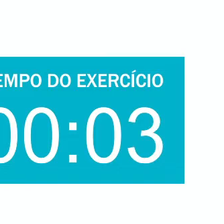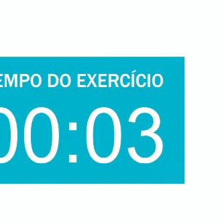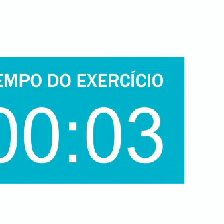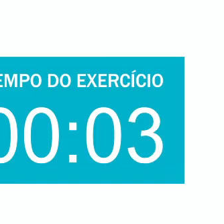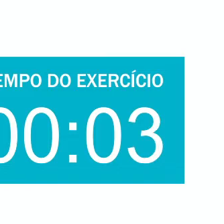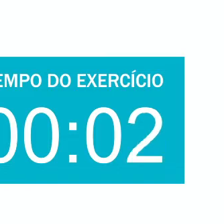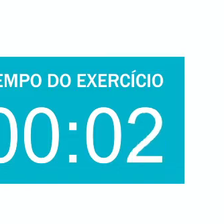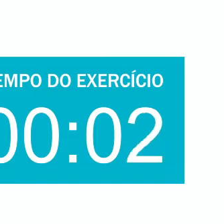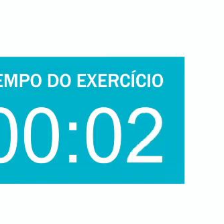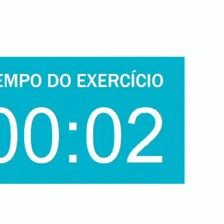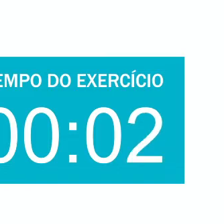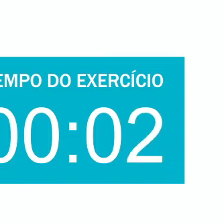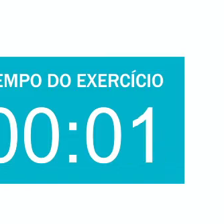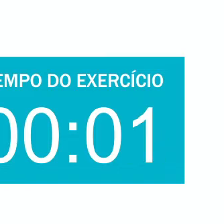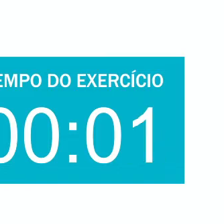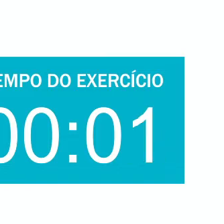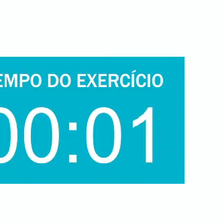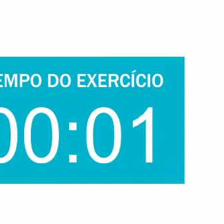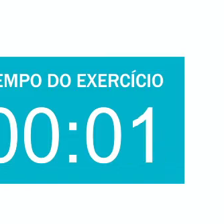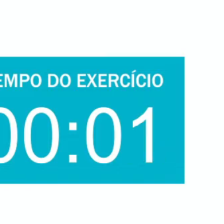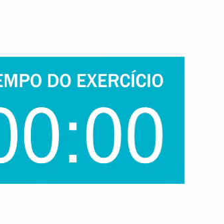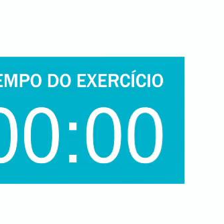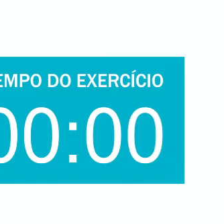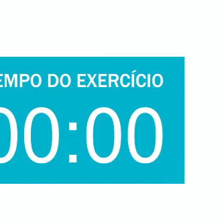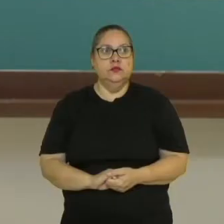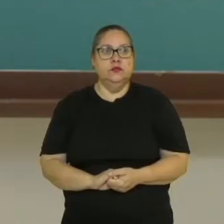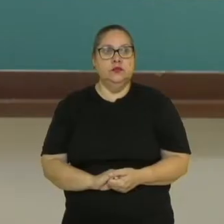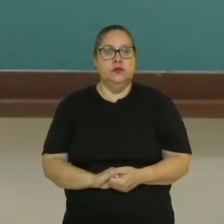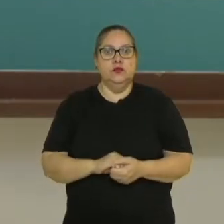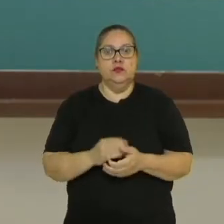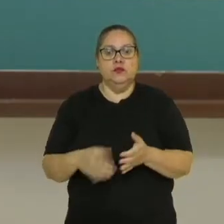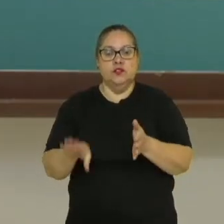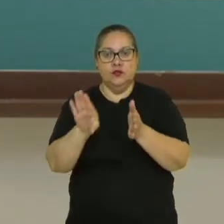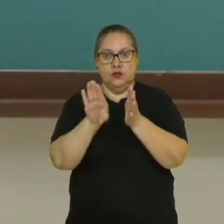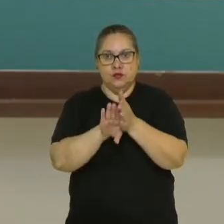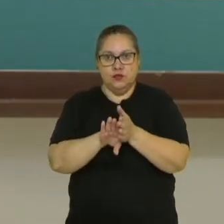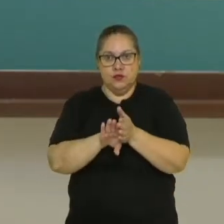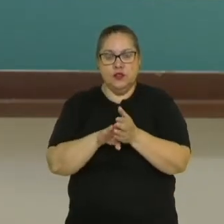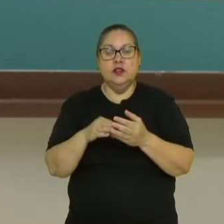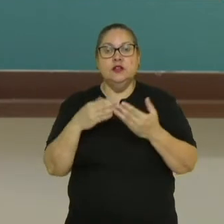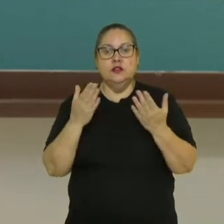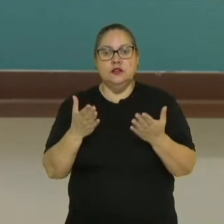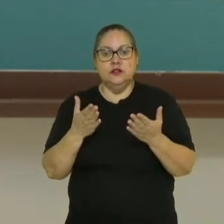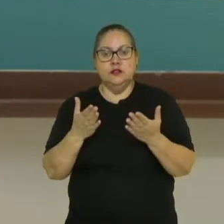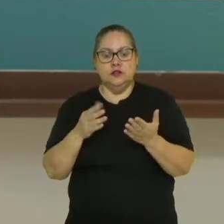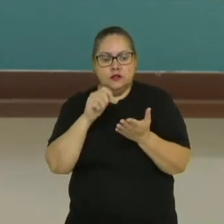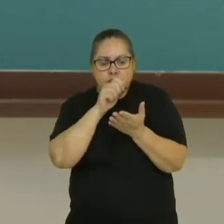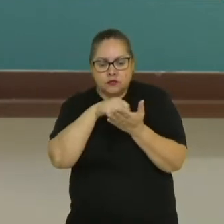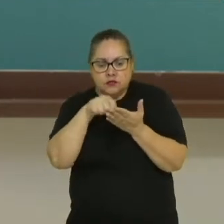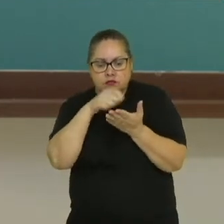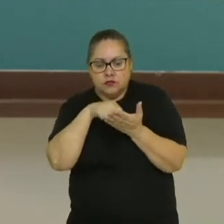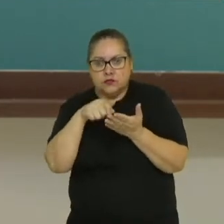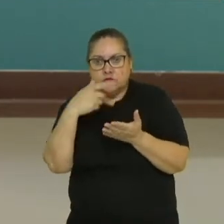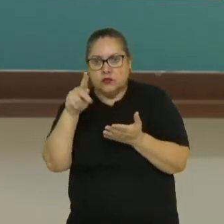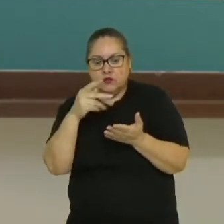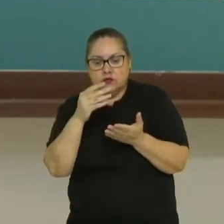Voltamos. E aí? Você anotou no seu caderno bem bonitinho essa